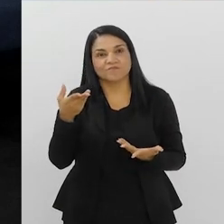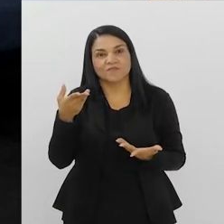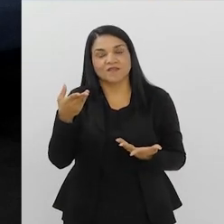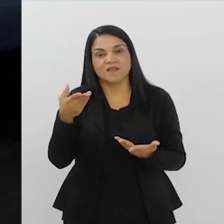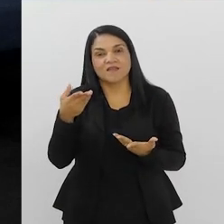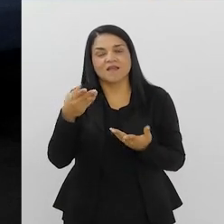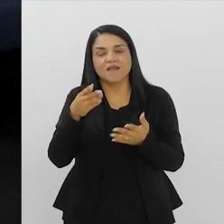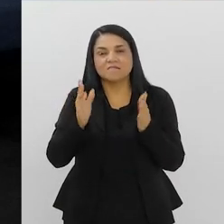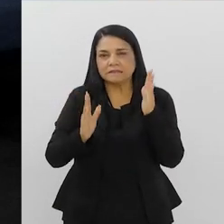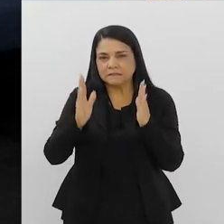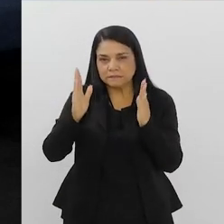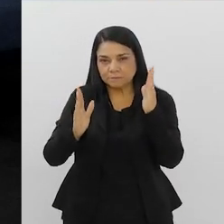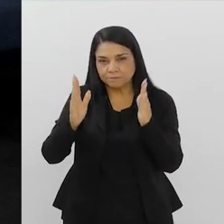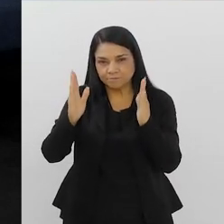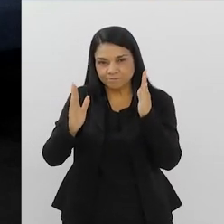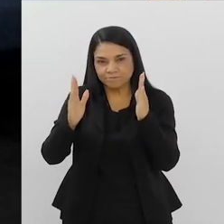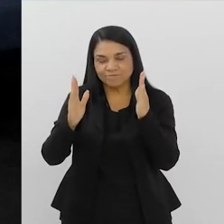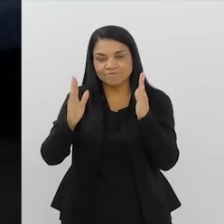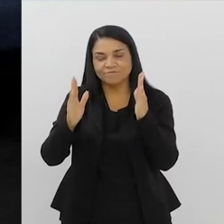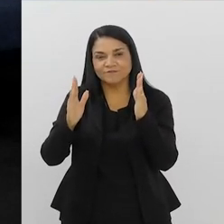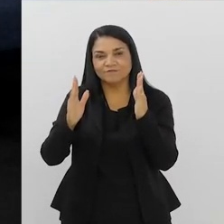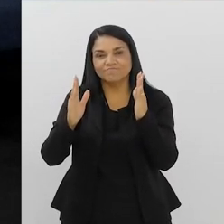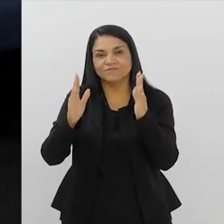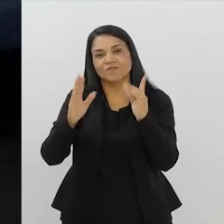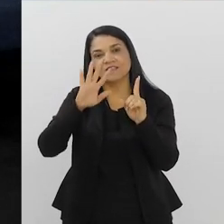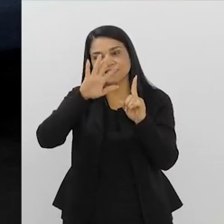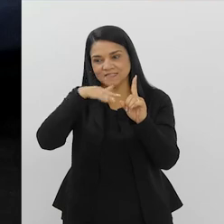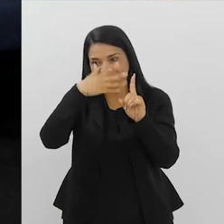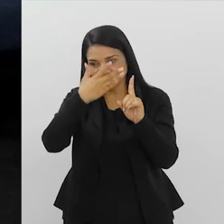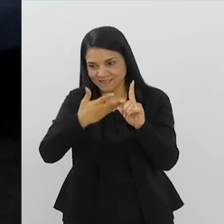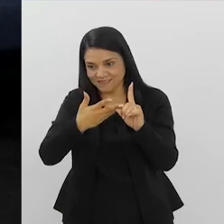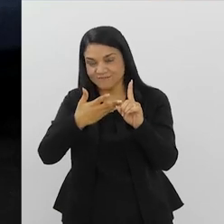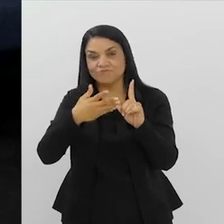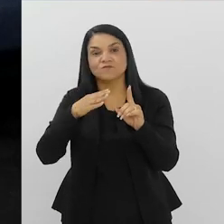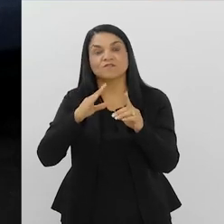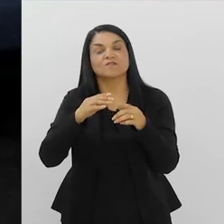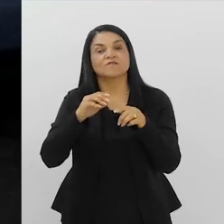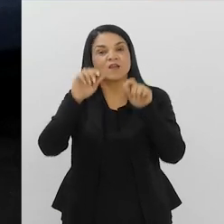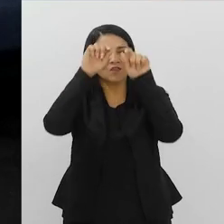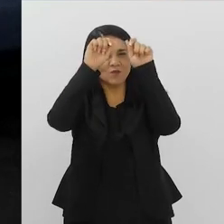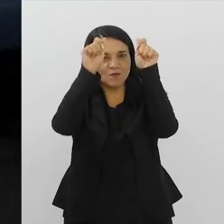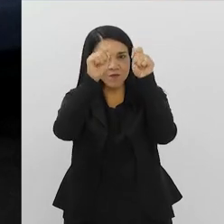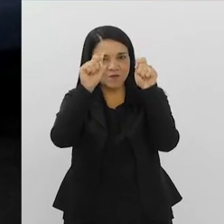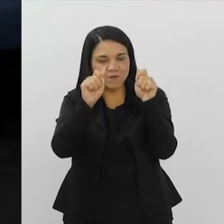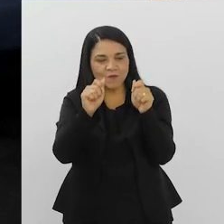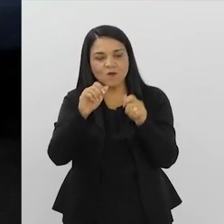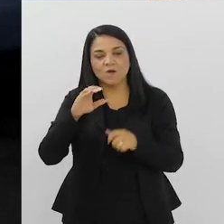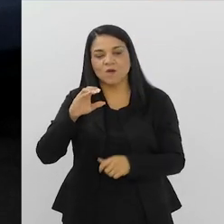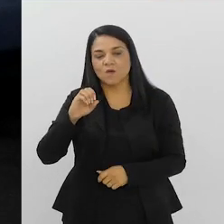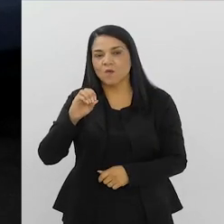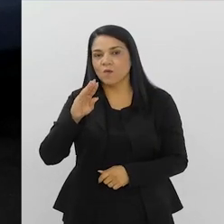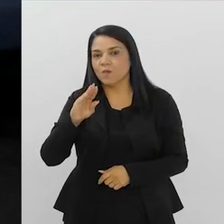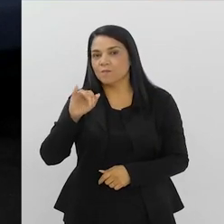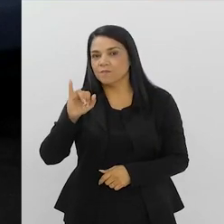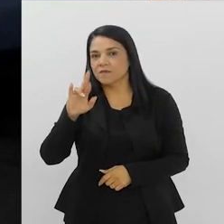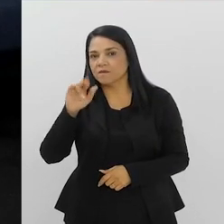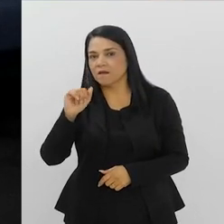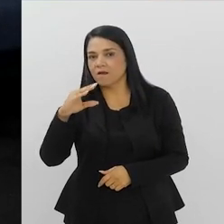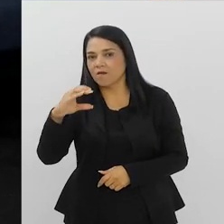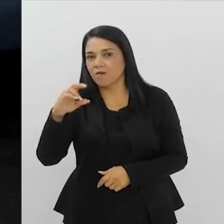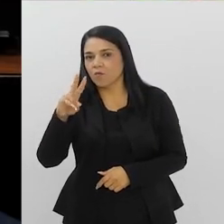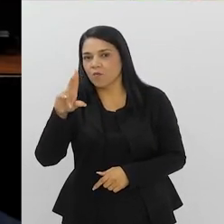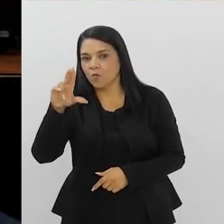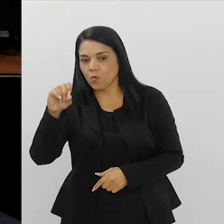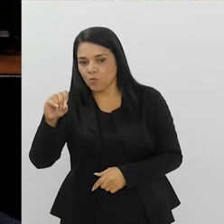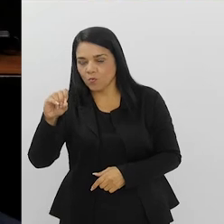carinhoso perfeit mas vocês ainda usam os livros dos mmos sim usamos ainda como um outro testamento de Jesus Cristo junto com a Bíblia